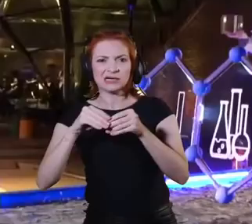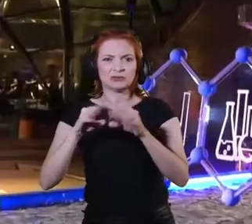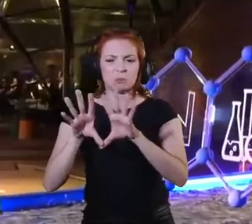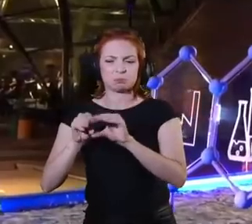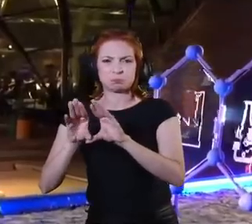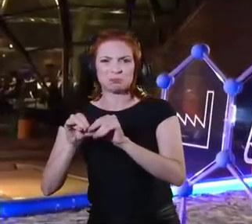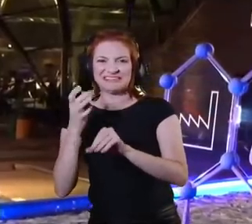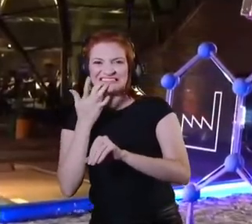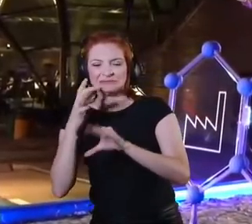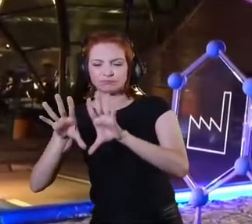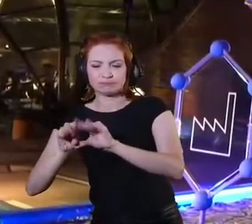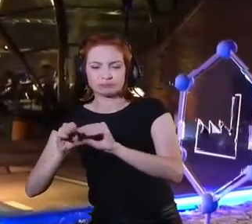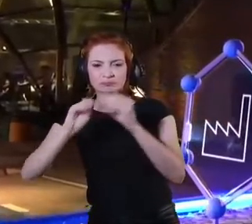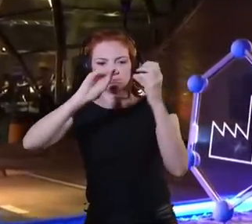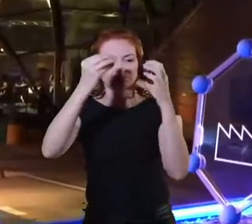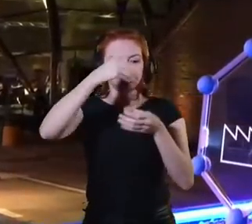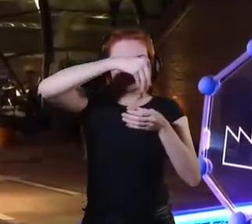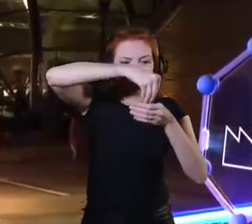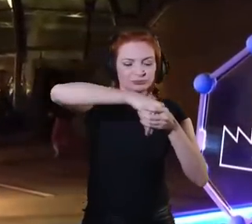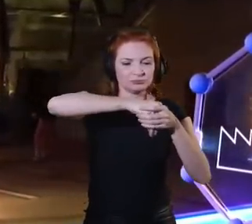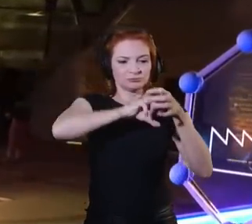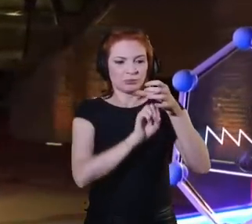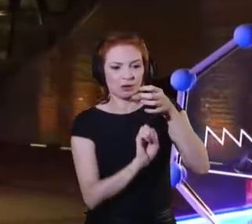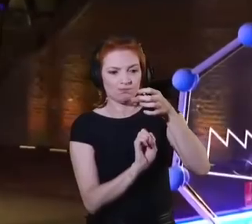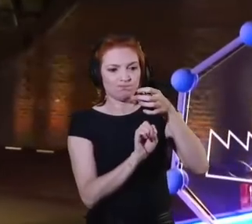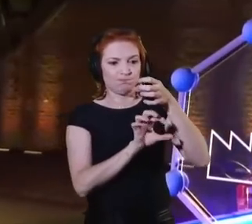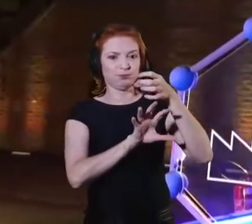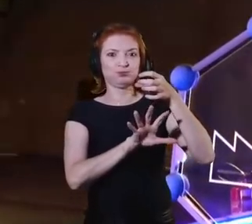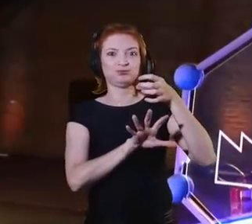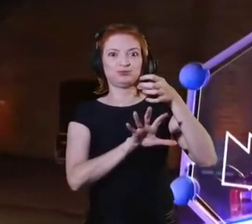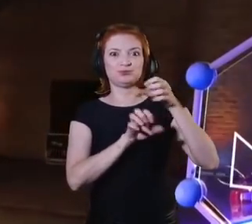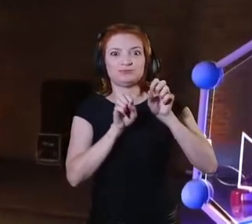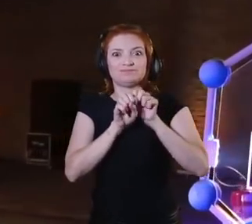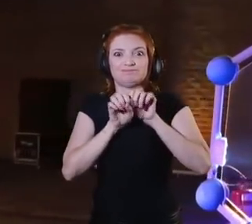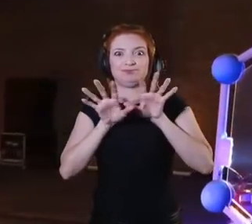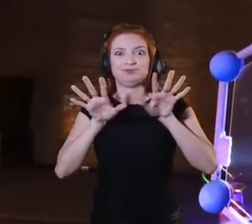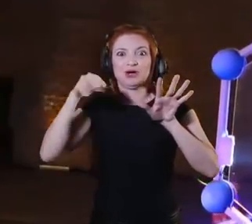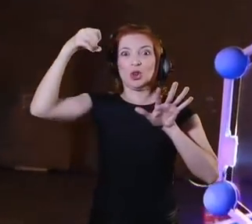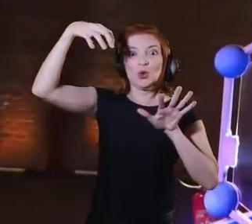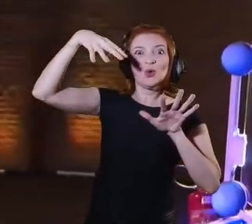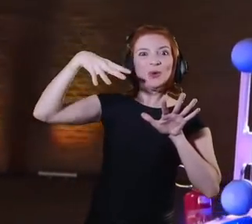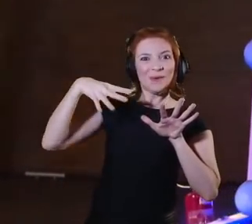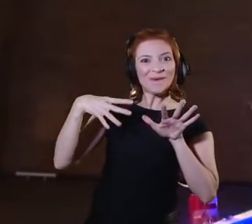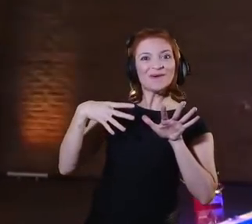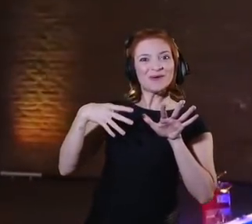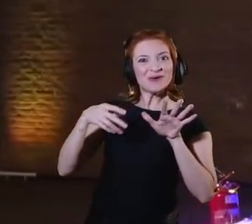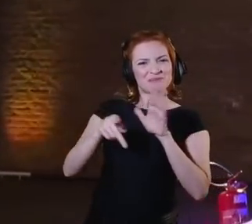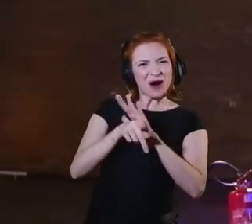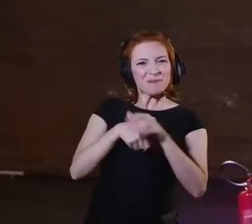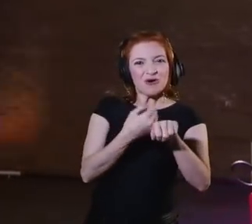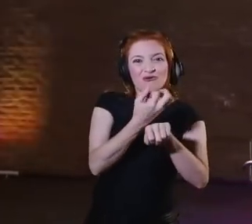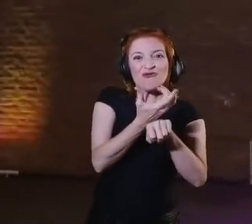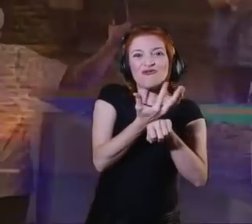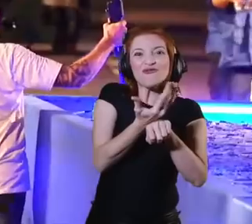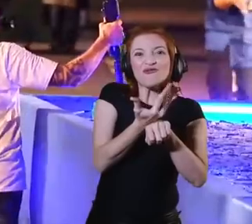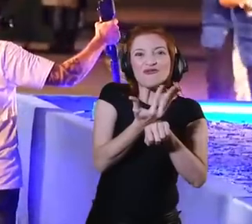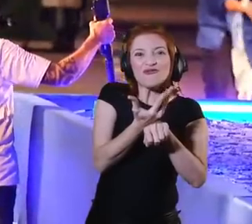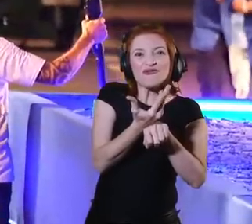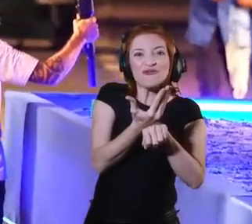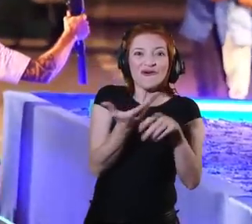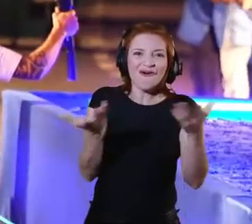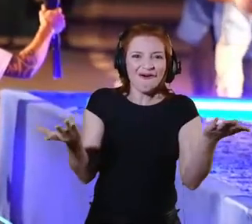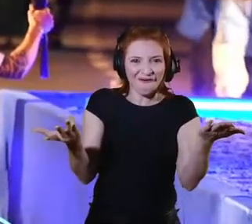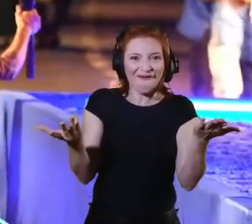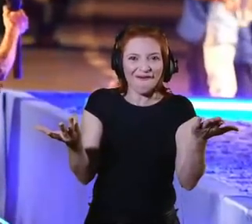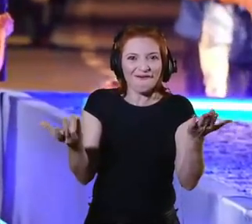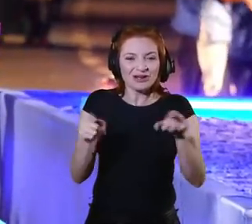dentro e fazia ali um instrumento para clarear dentro de casa. Ou quando você ia fazer os filós, você levava junto